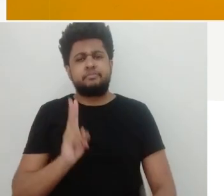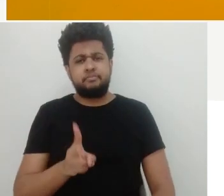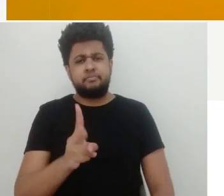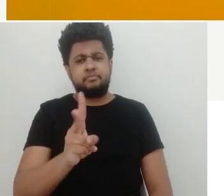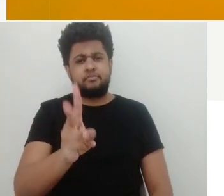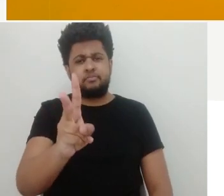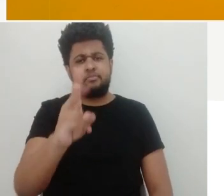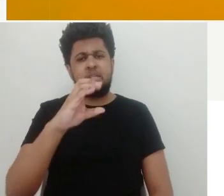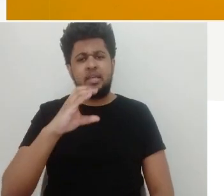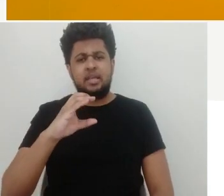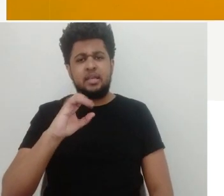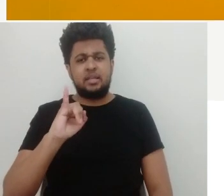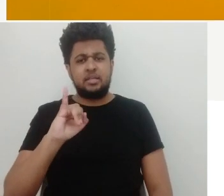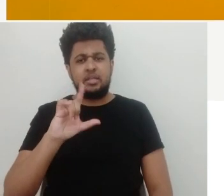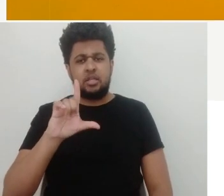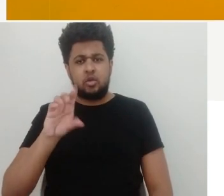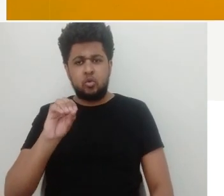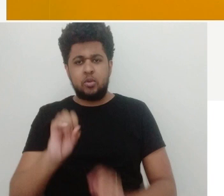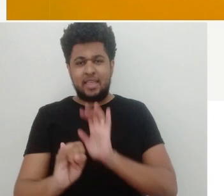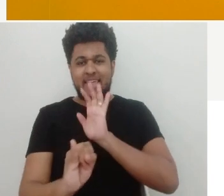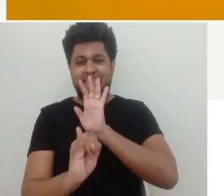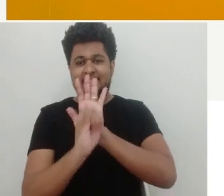ciclo Identidade e Ela.